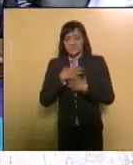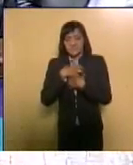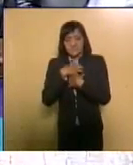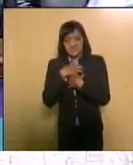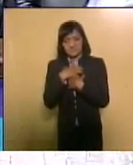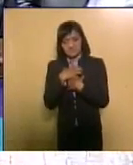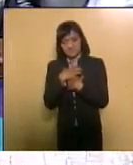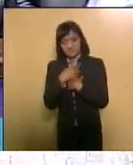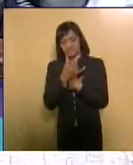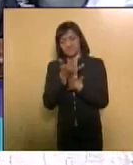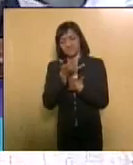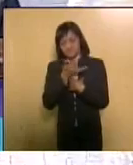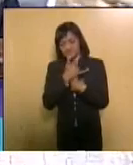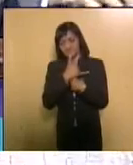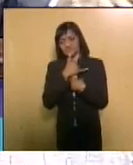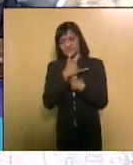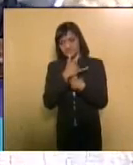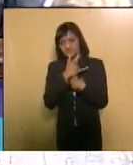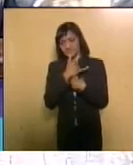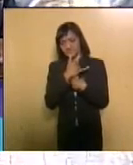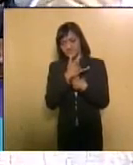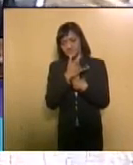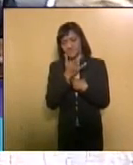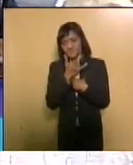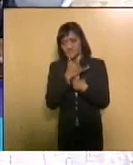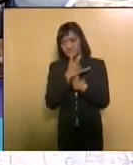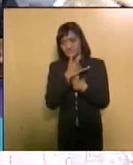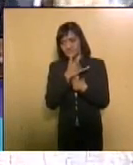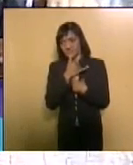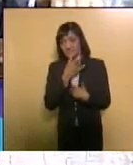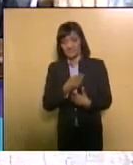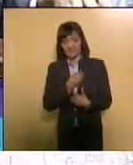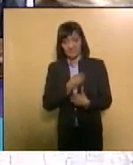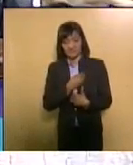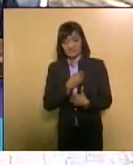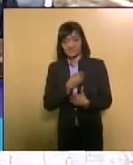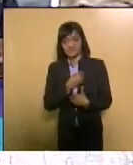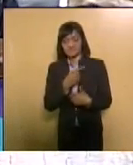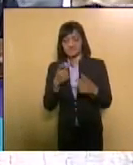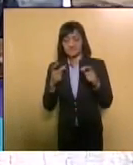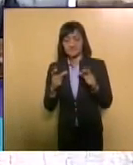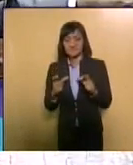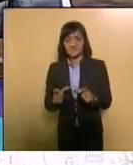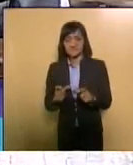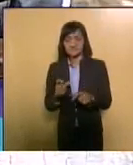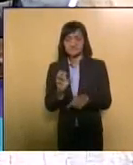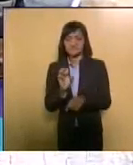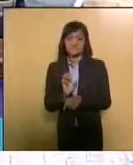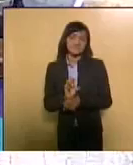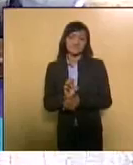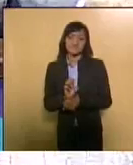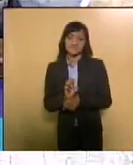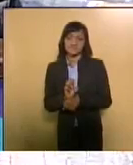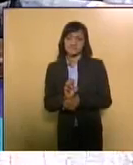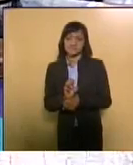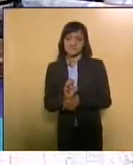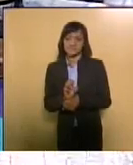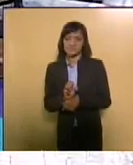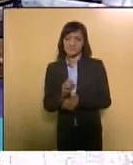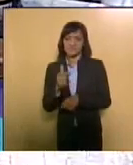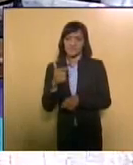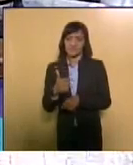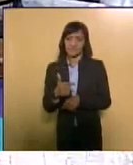muito muito morar em um estado com a dimensão territorial de